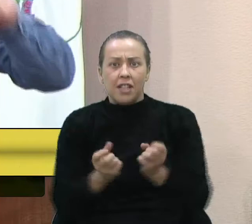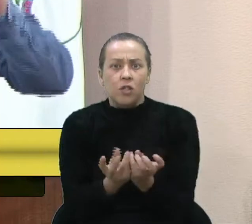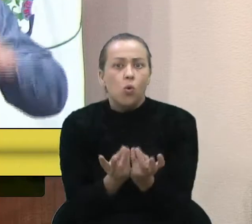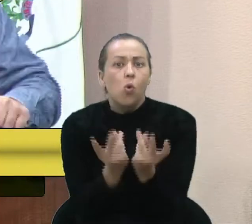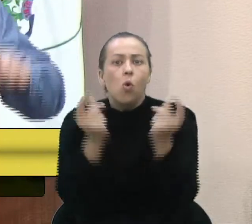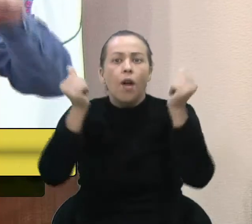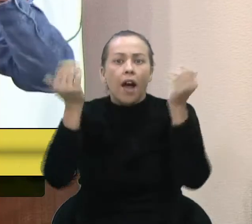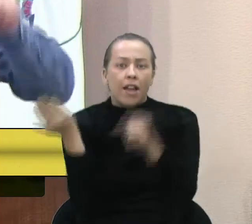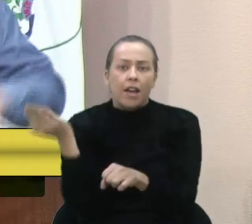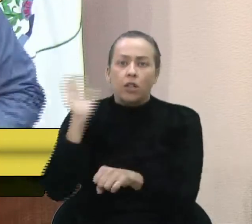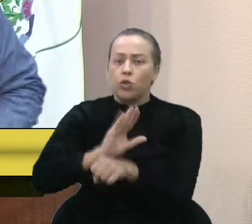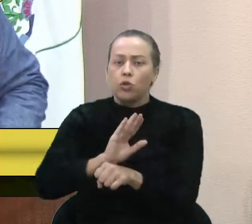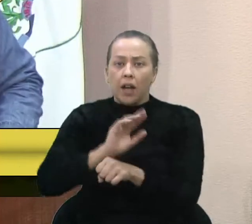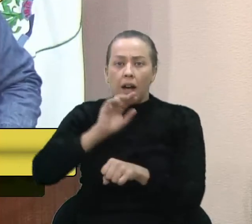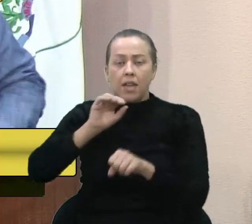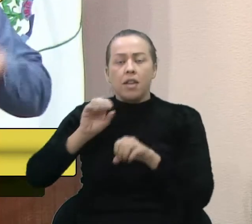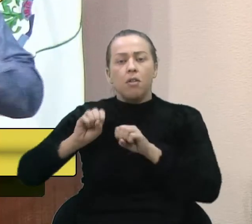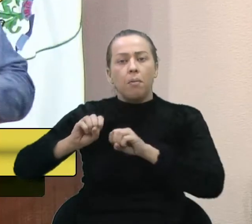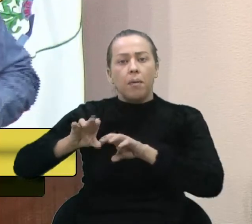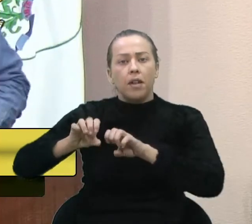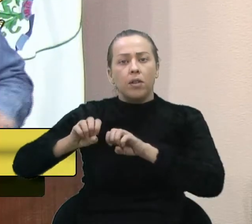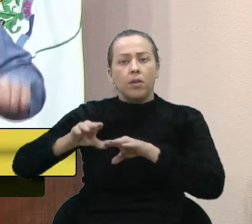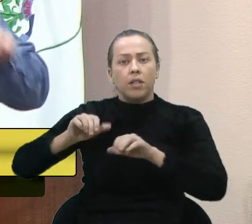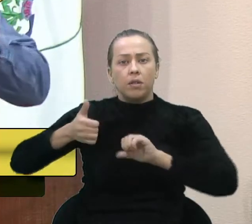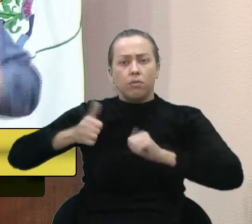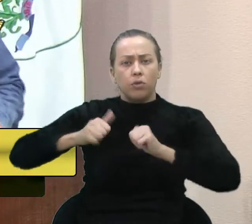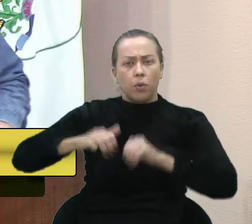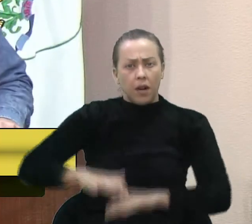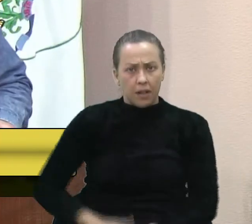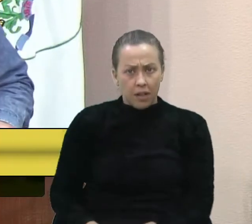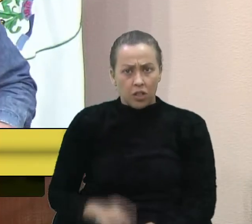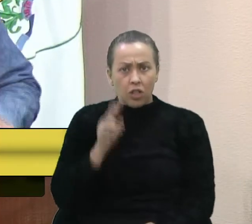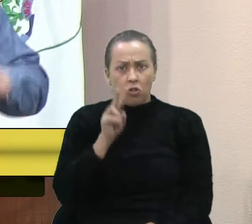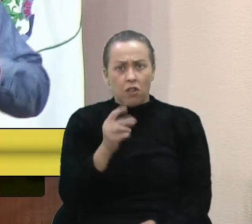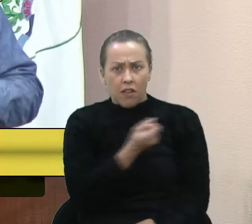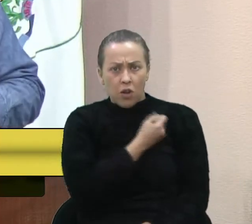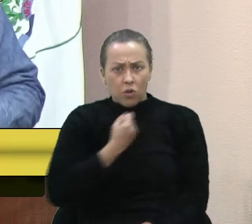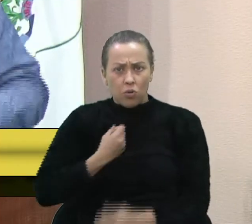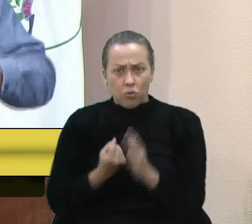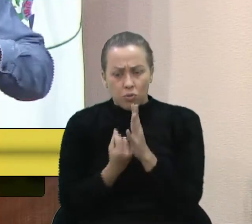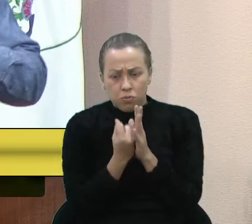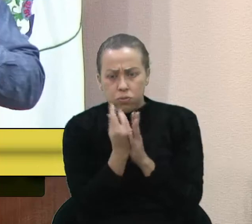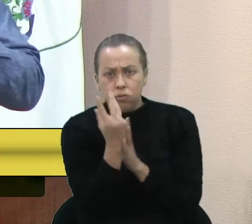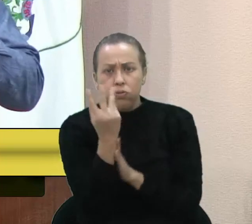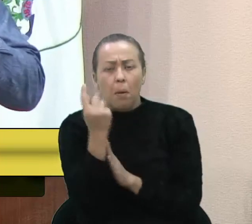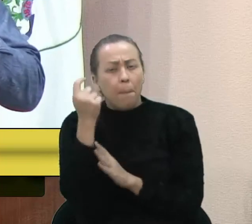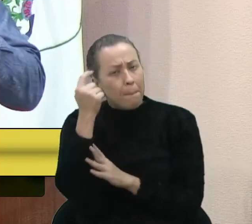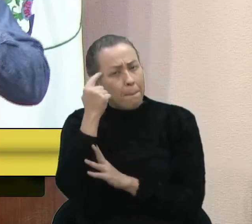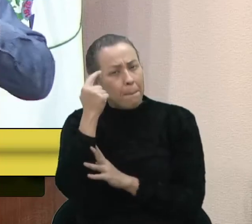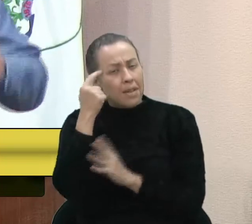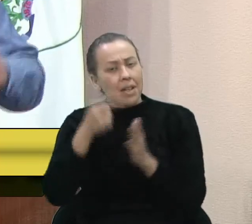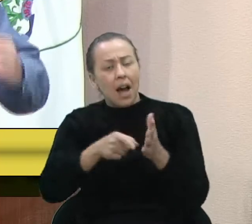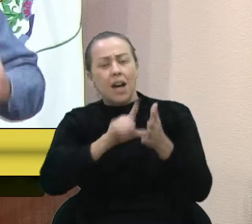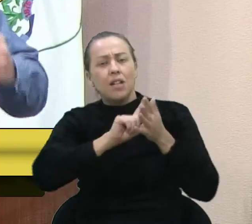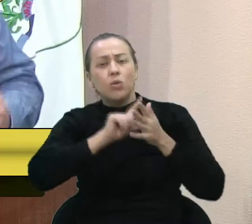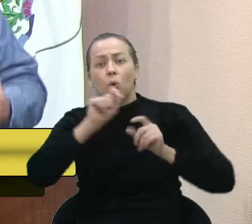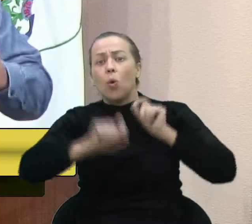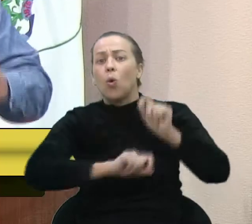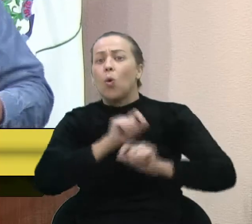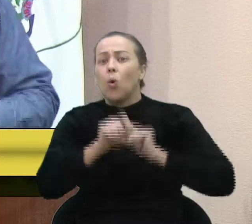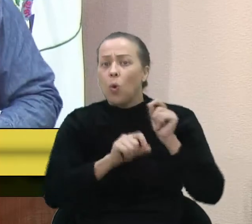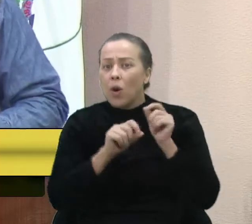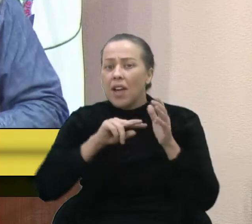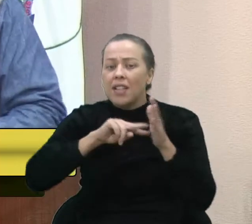garantir uma educação de qualidade. Quando a gente analisa os números, a gente precisa pensar o que esses